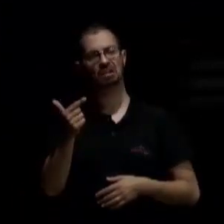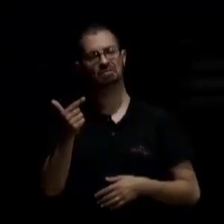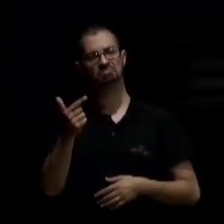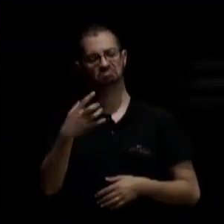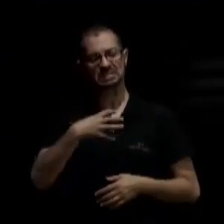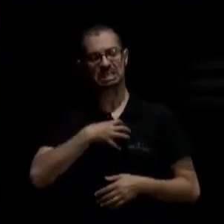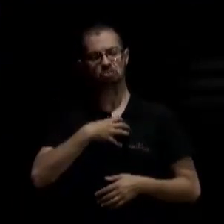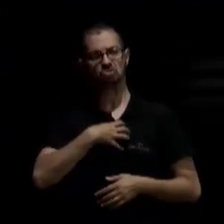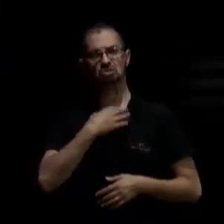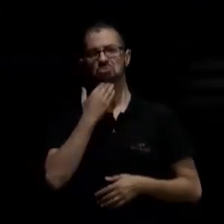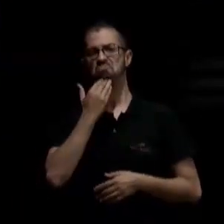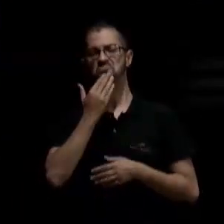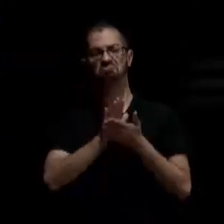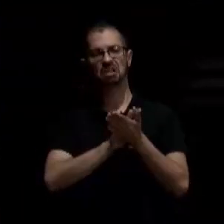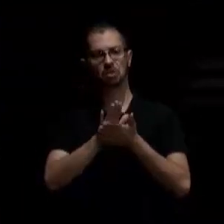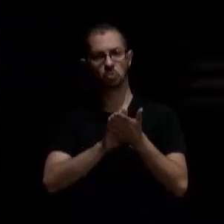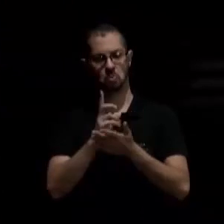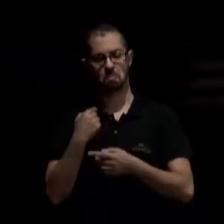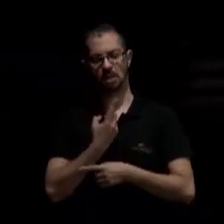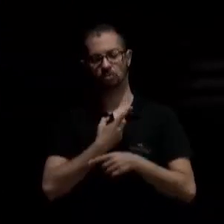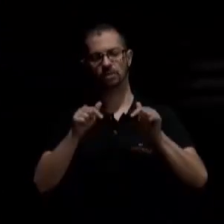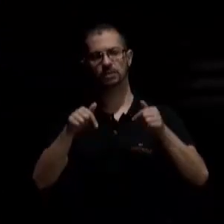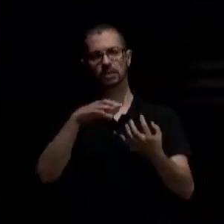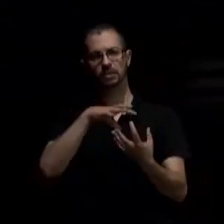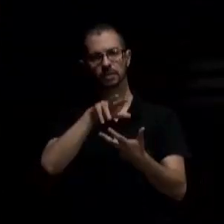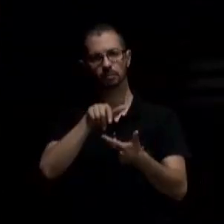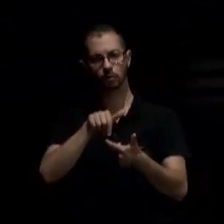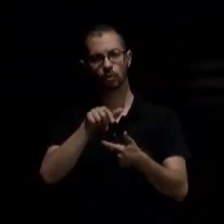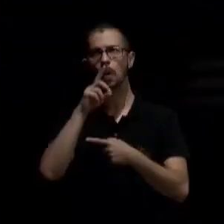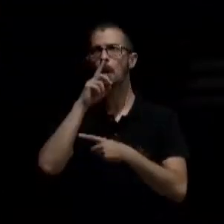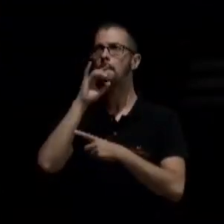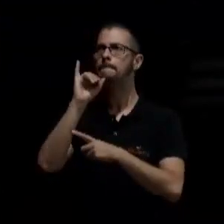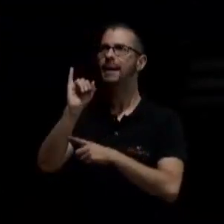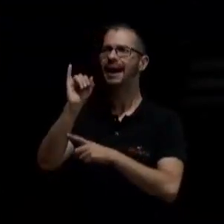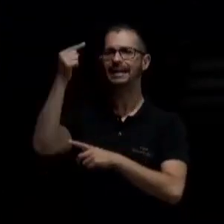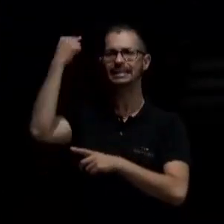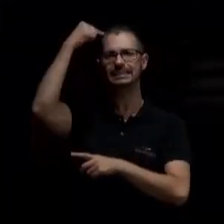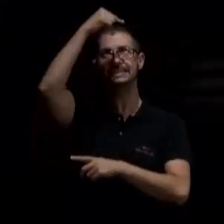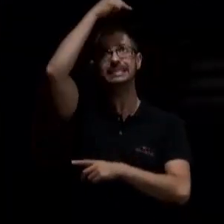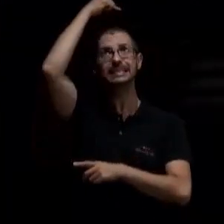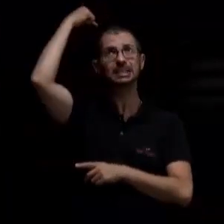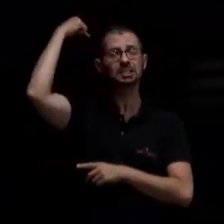para nós neste mundo. Pai, santifica-os